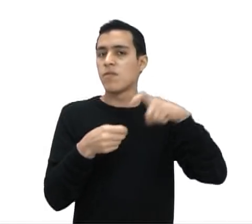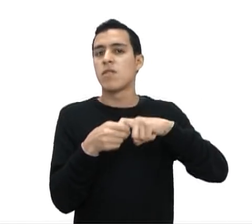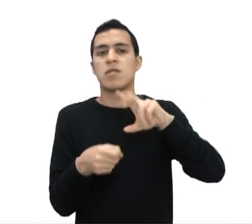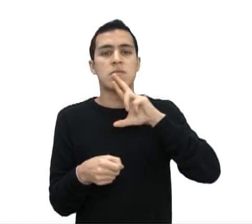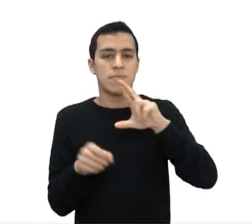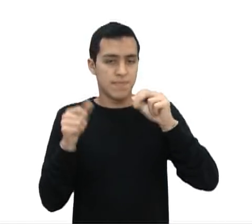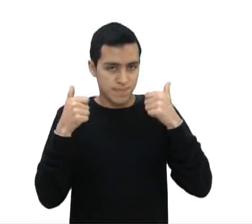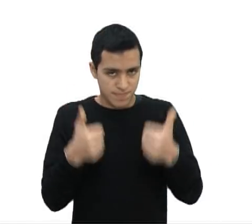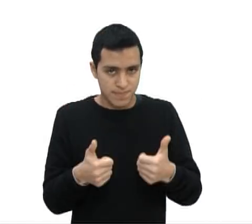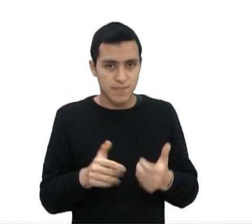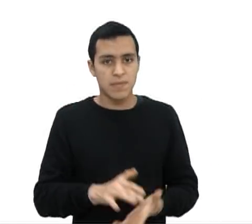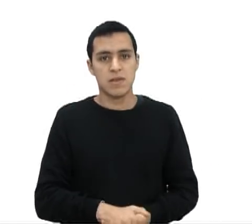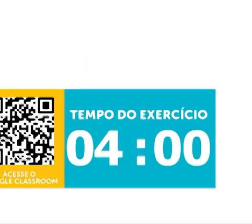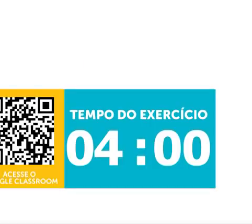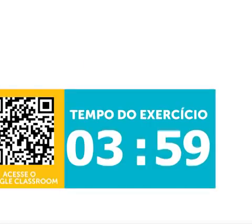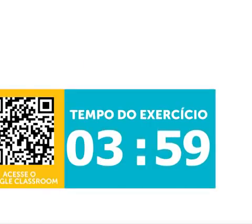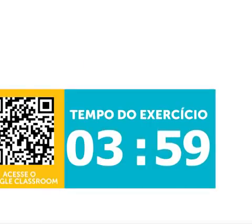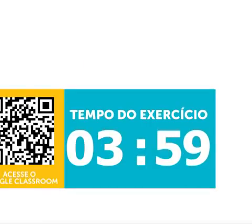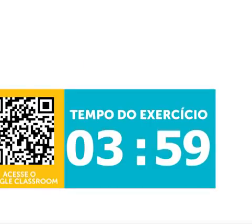resposta.